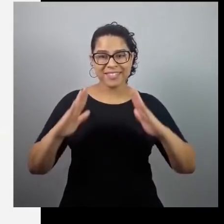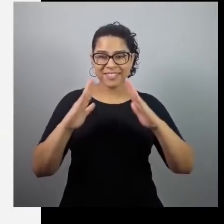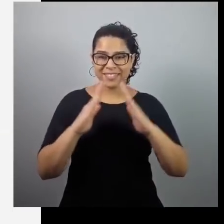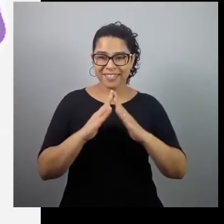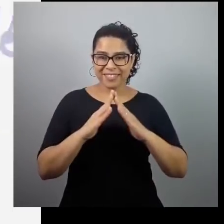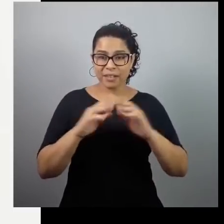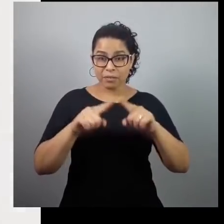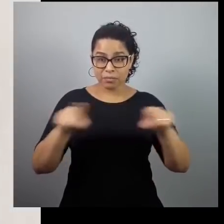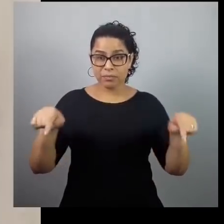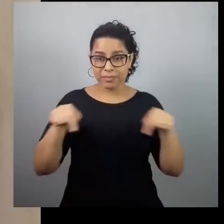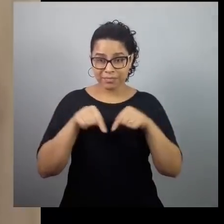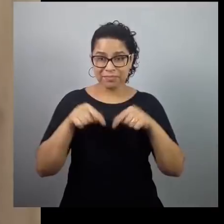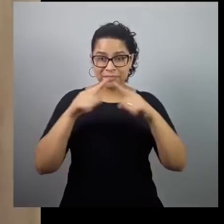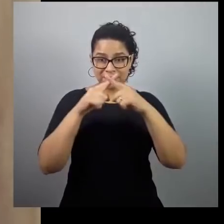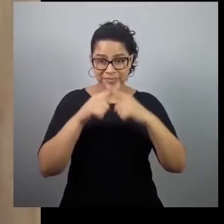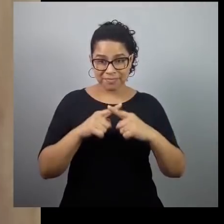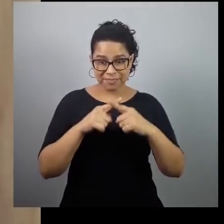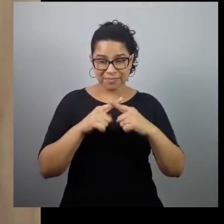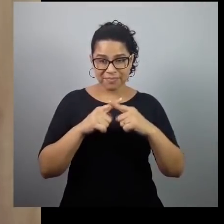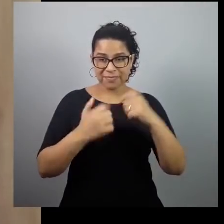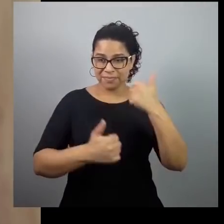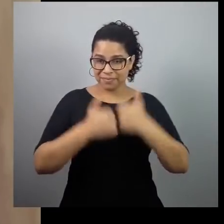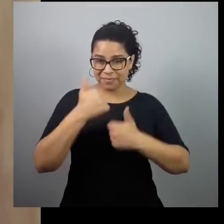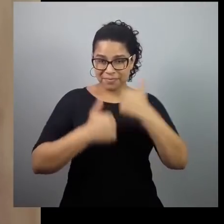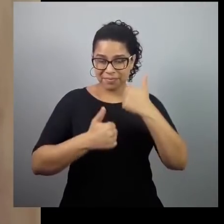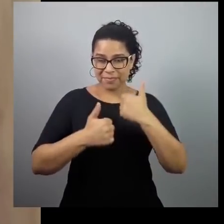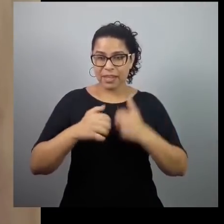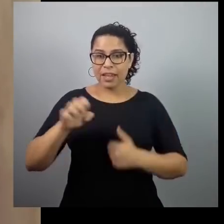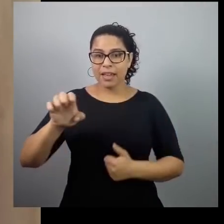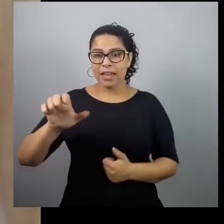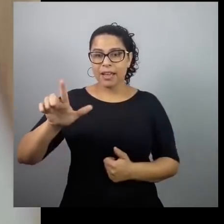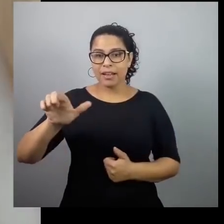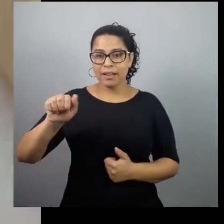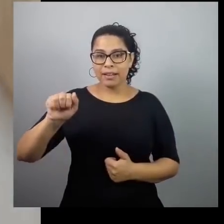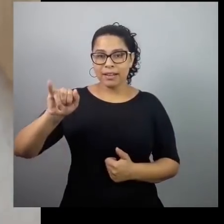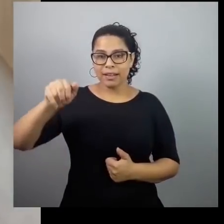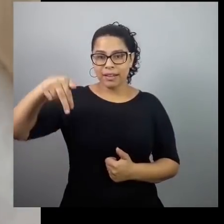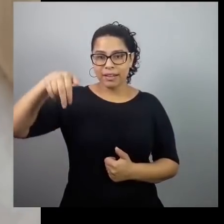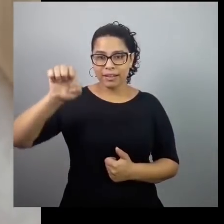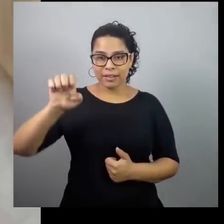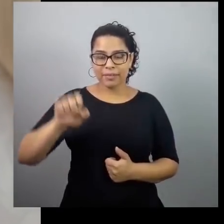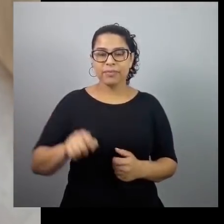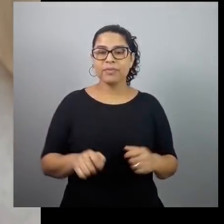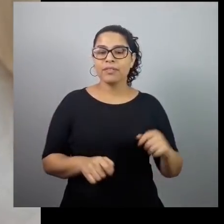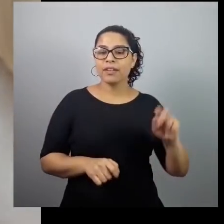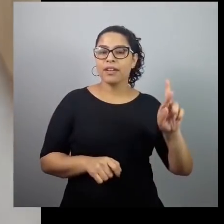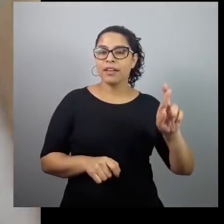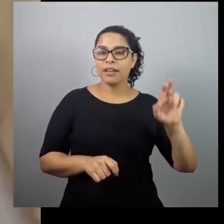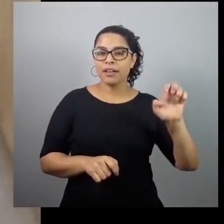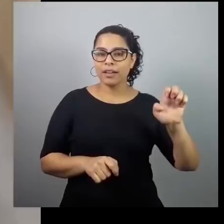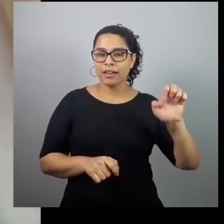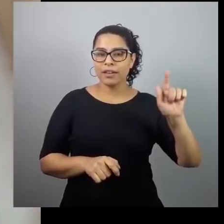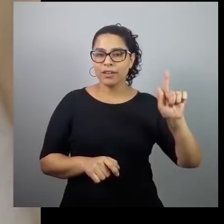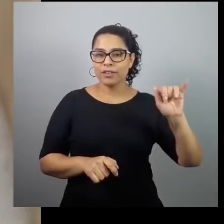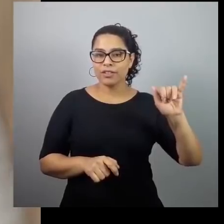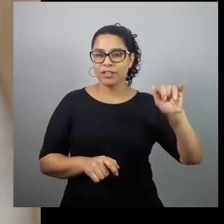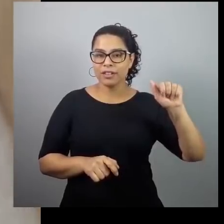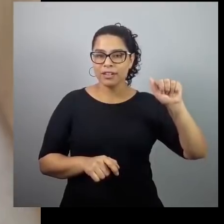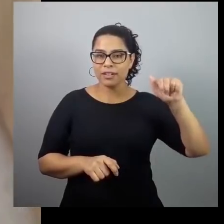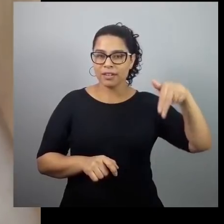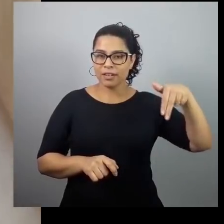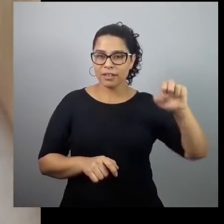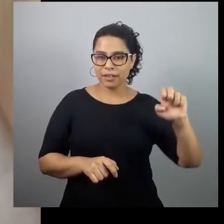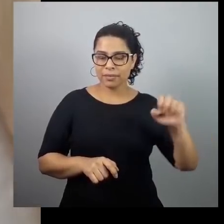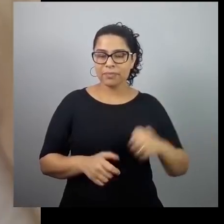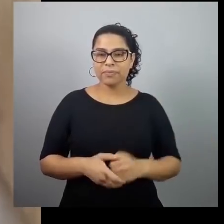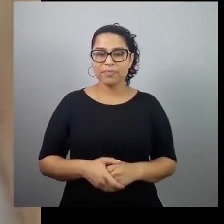em Casa. Vamos iniciar uma partida de futebol de tampinhas, tirando a sorte entre as jogadoras Elaine e Regiane. A